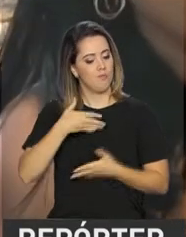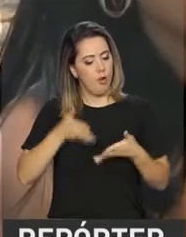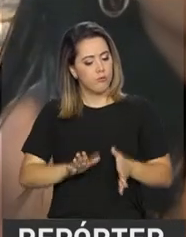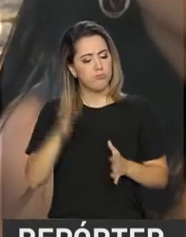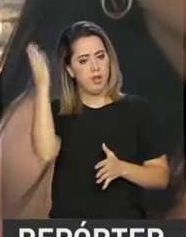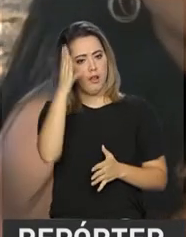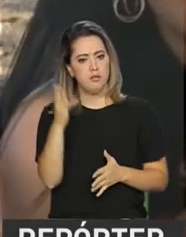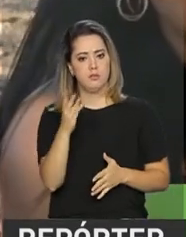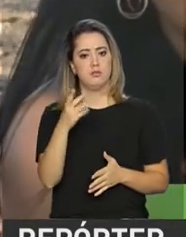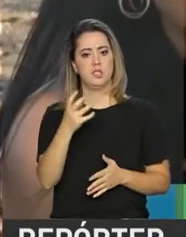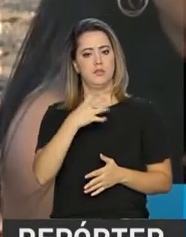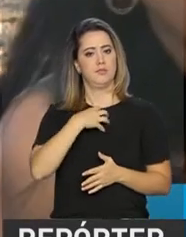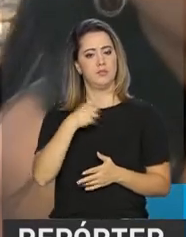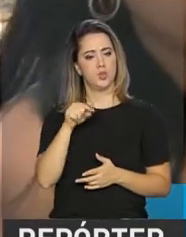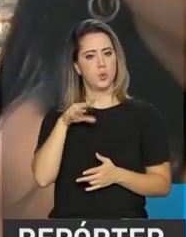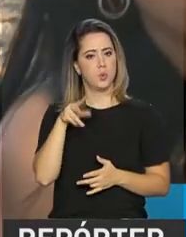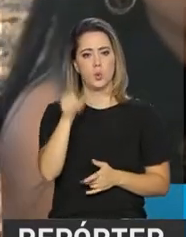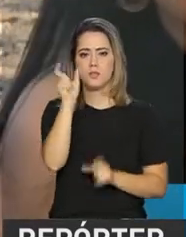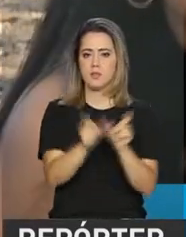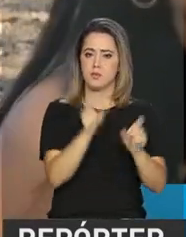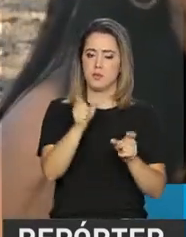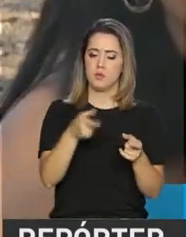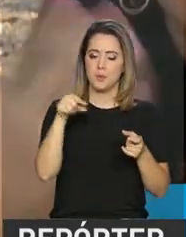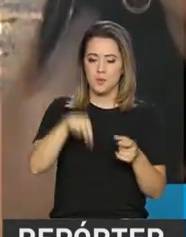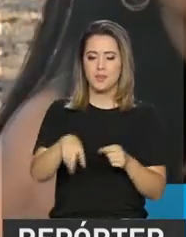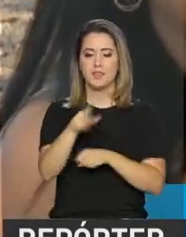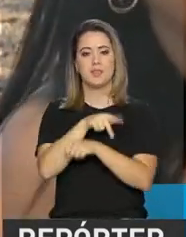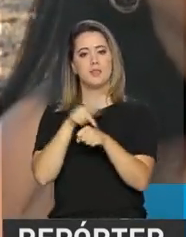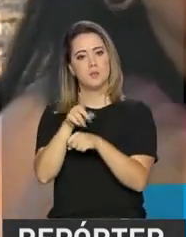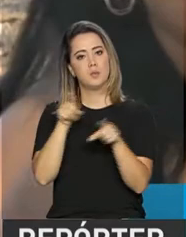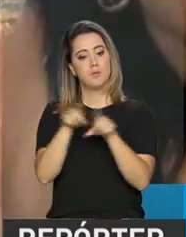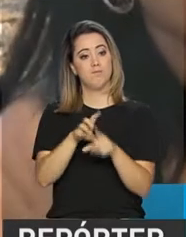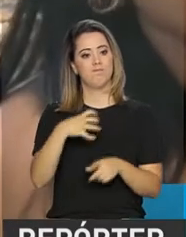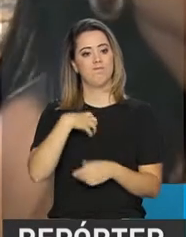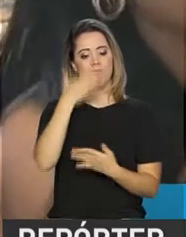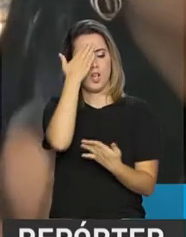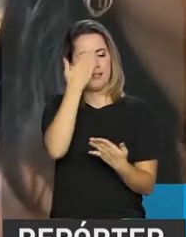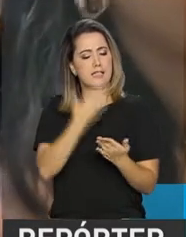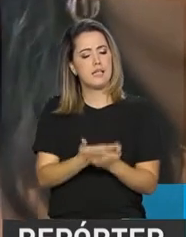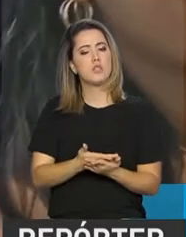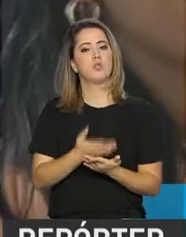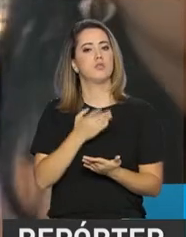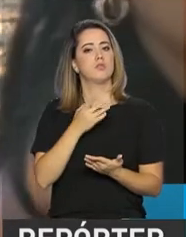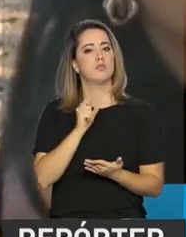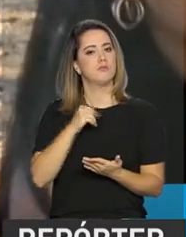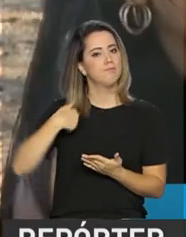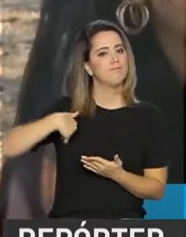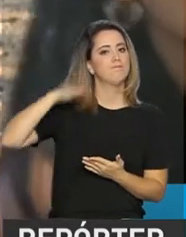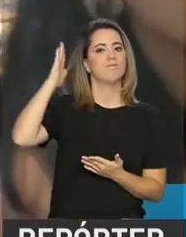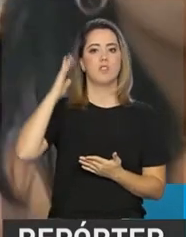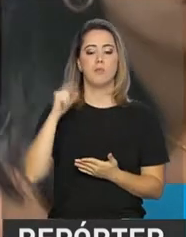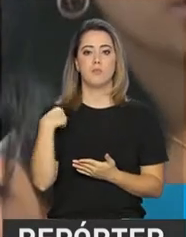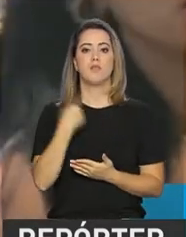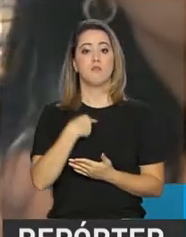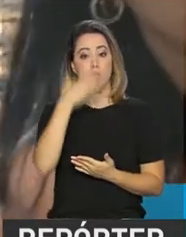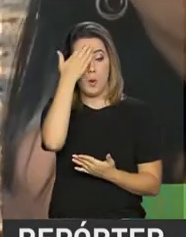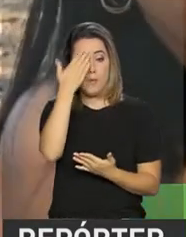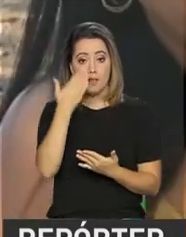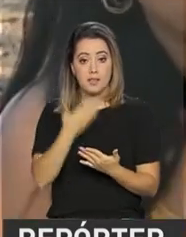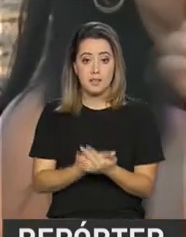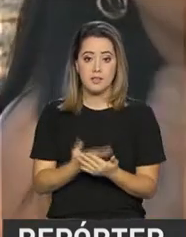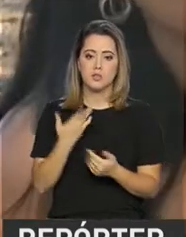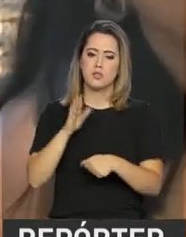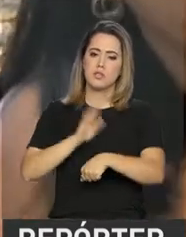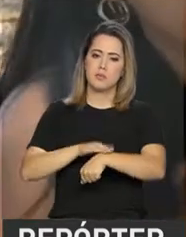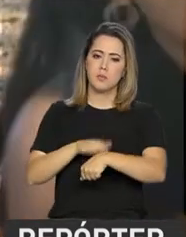e acho assim todo brasileiro ele tem um otimismo mas é elevado nessa muito otimista acredito que